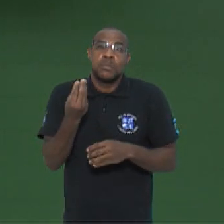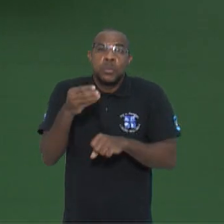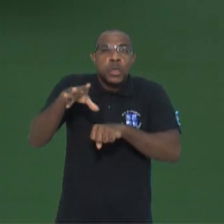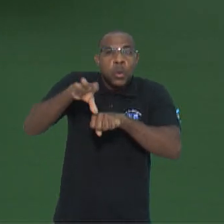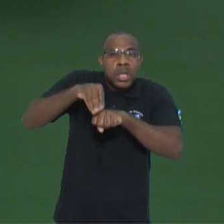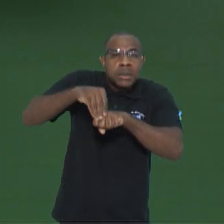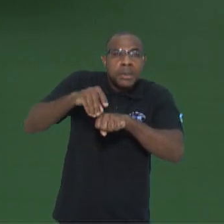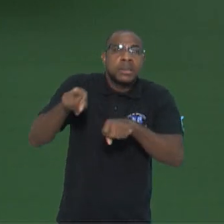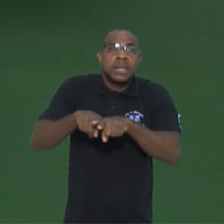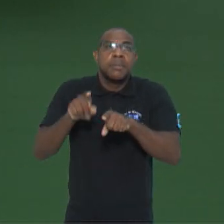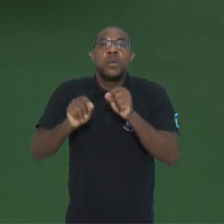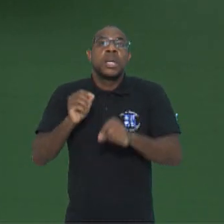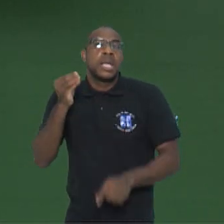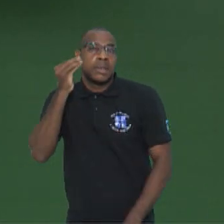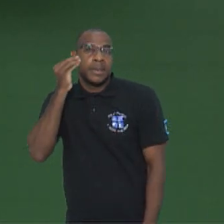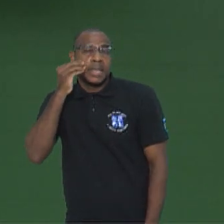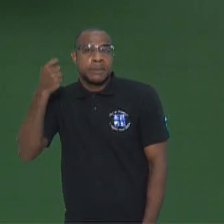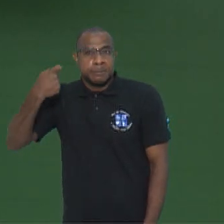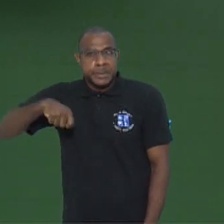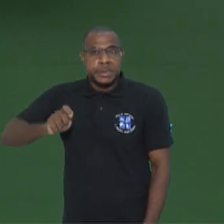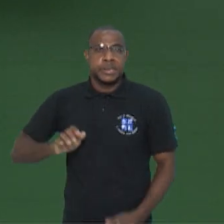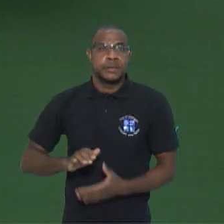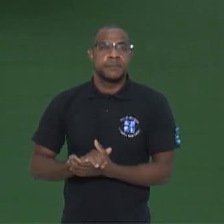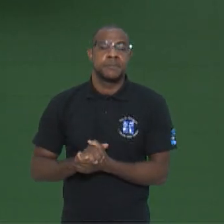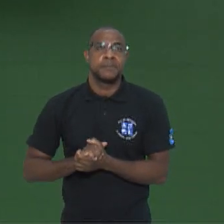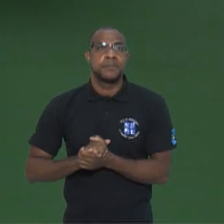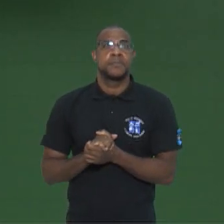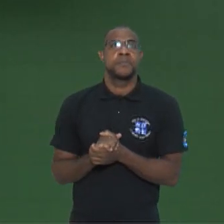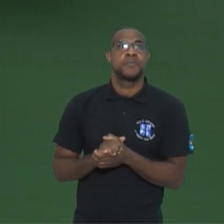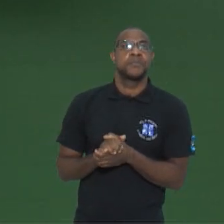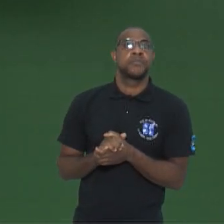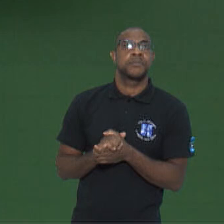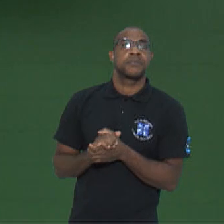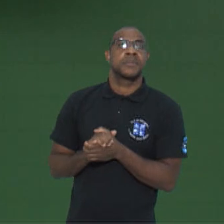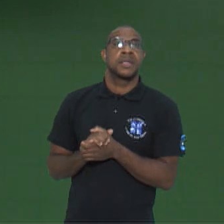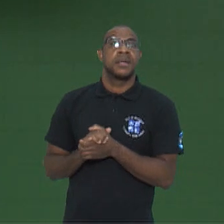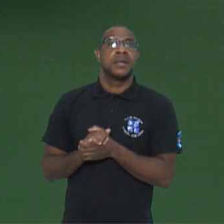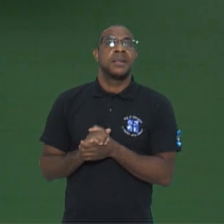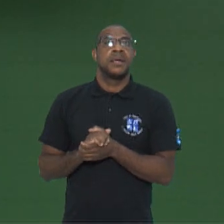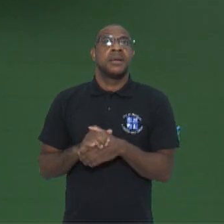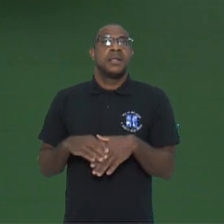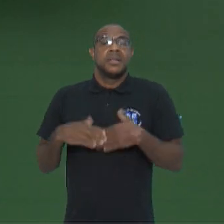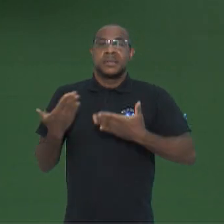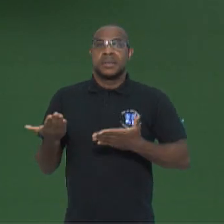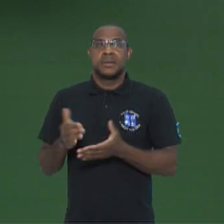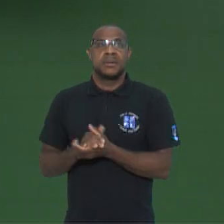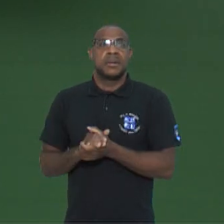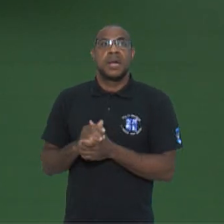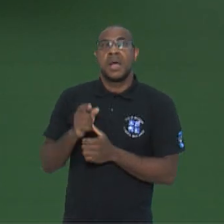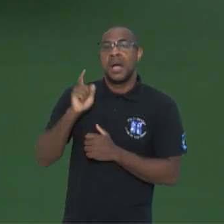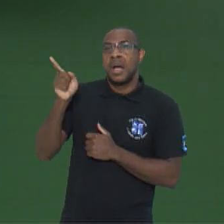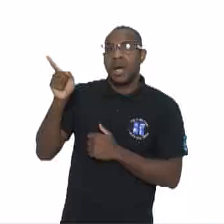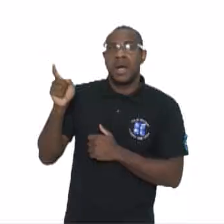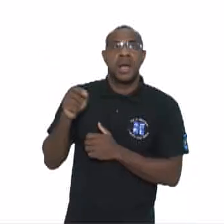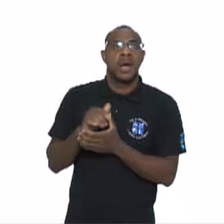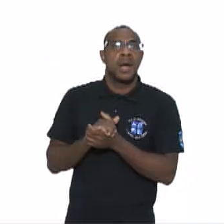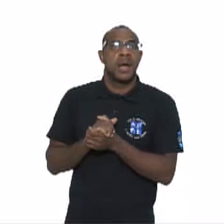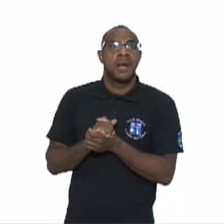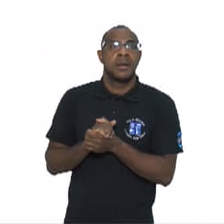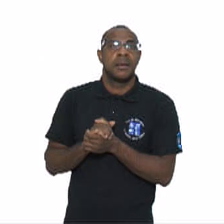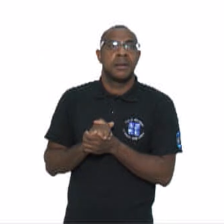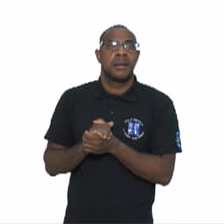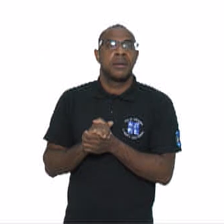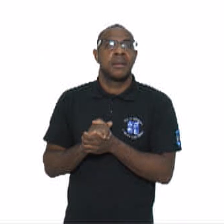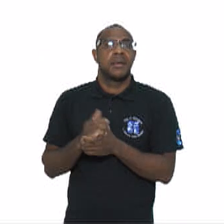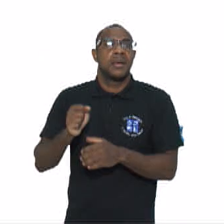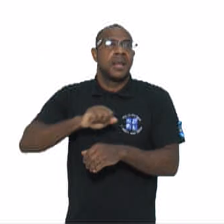Vou citar aqui algumas das principais montanhas no mundo de grande altitude, depois eu vou falar das montanhas aqui do Brasil. Então, uma das montanhas